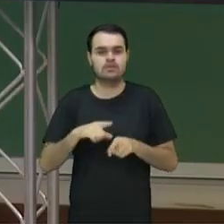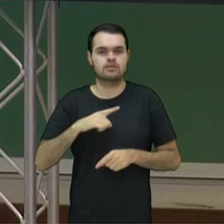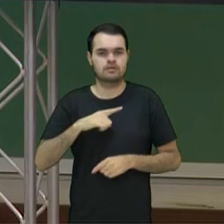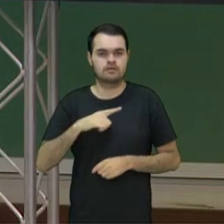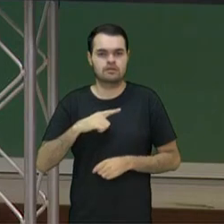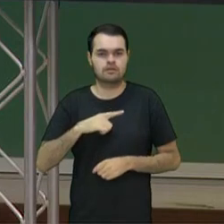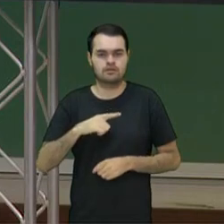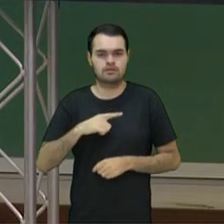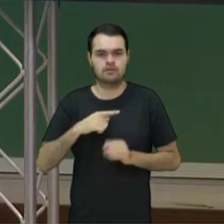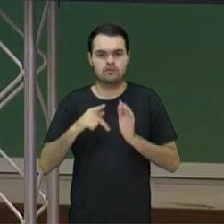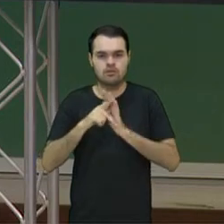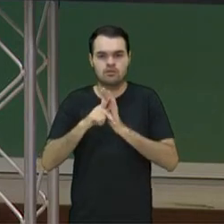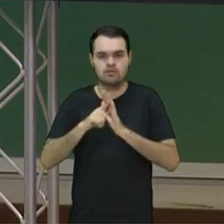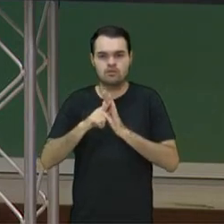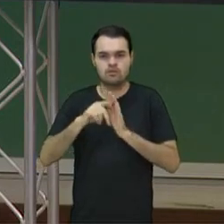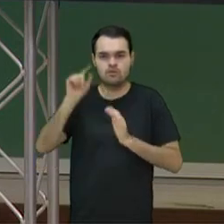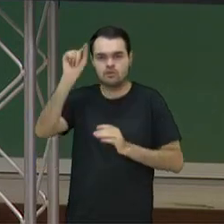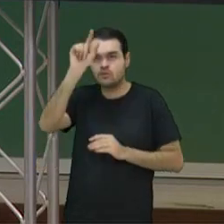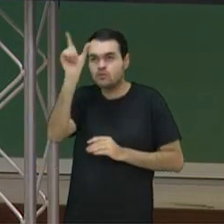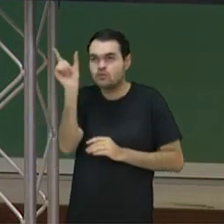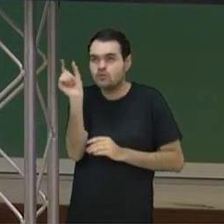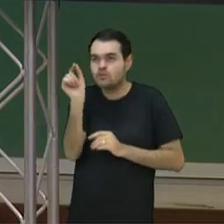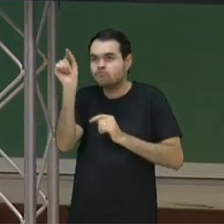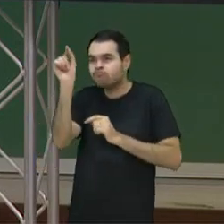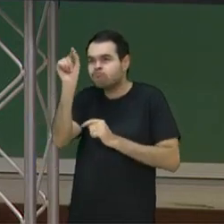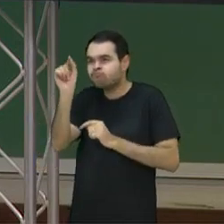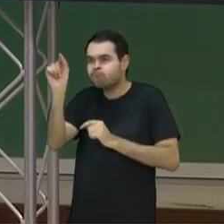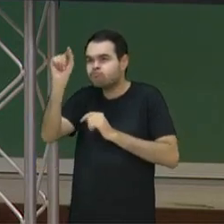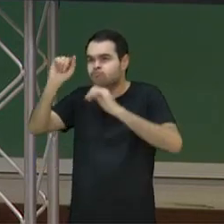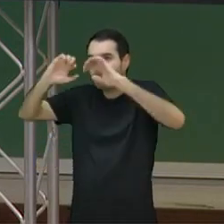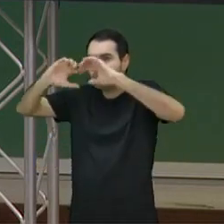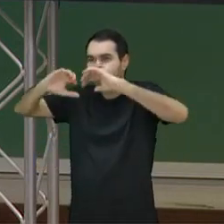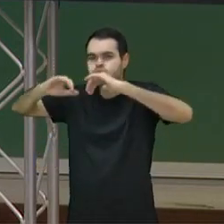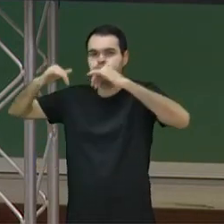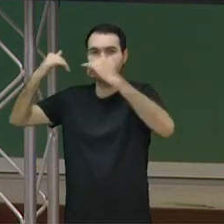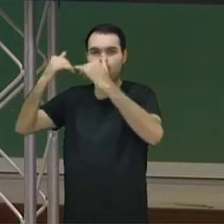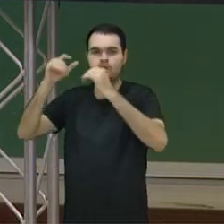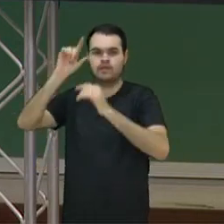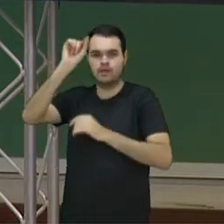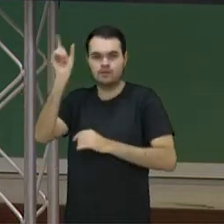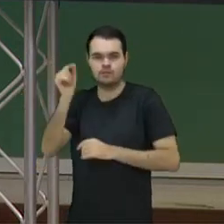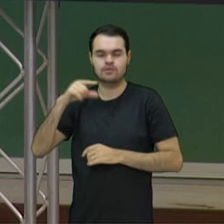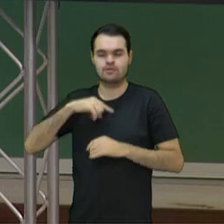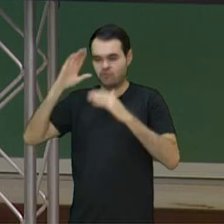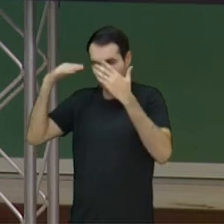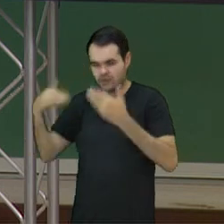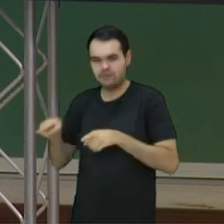cratera lunar, né, com o nome Om, também em homenagem a ele, ao Om.